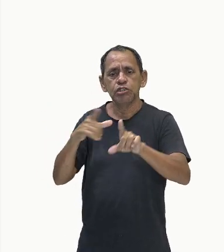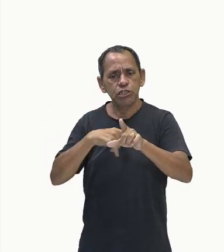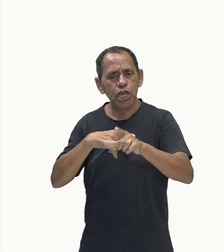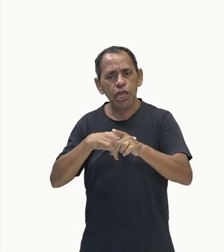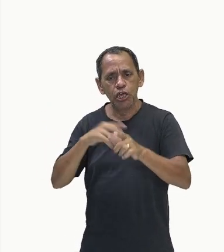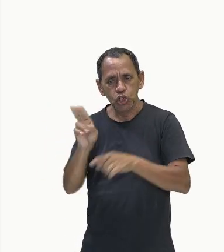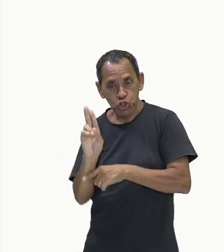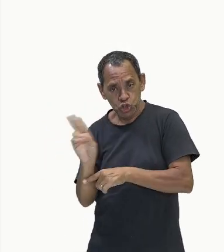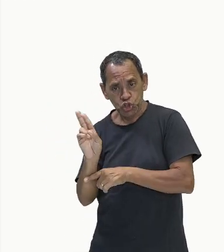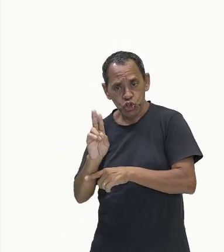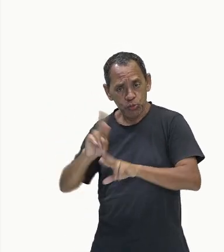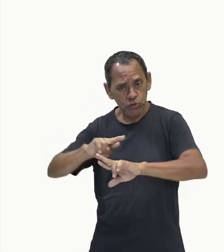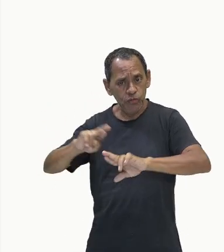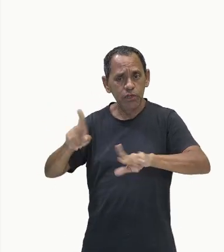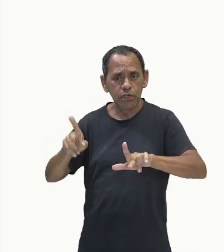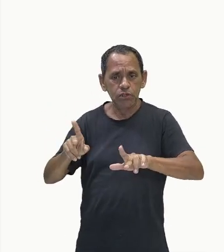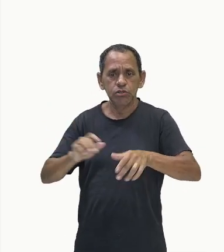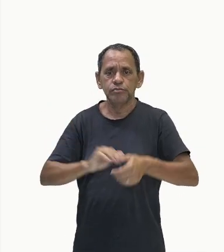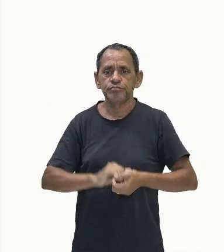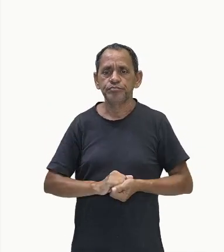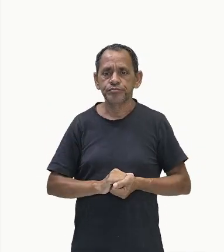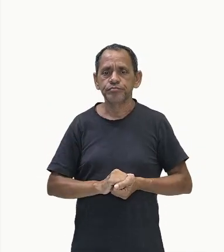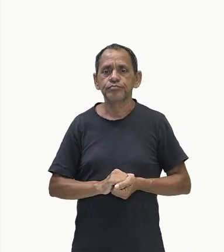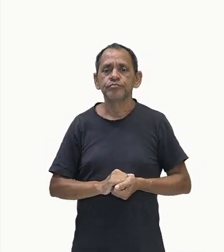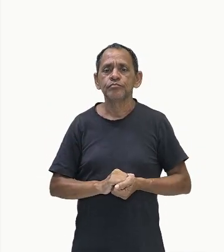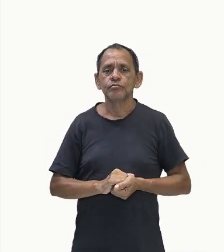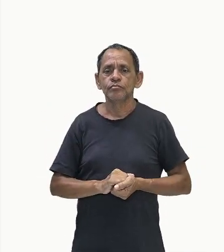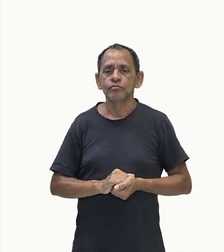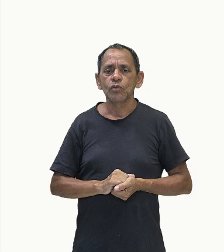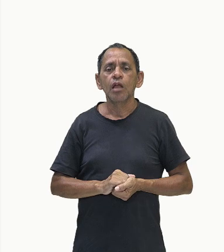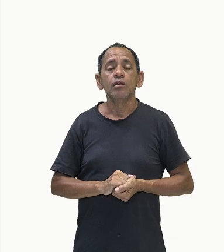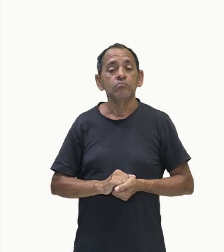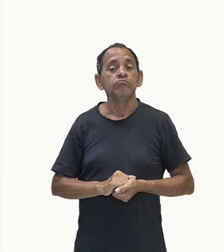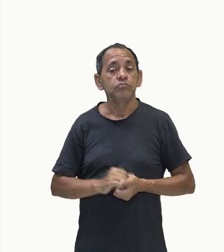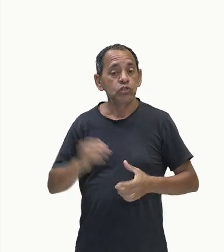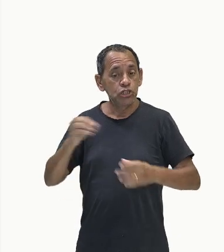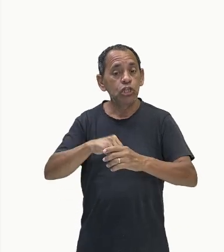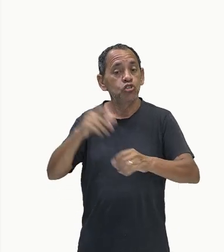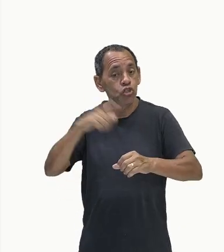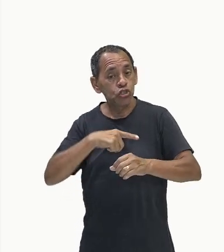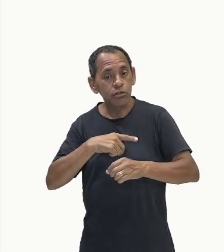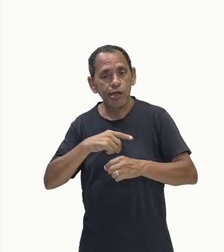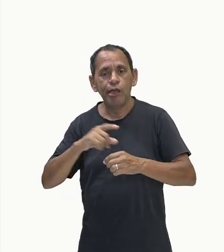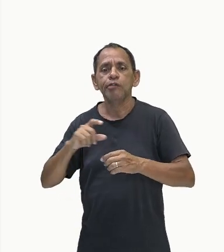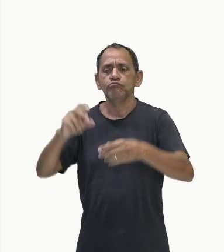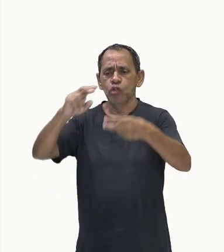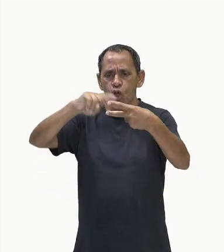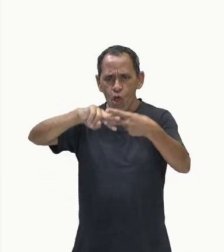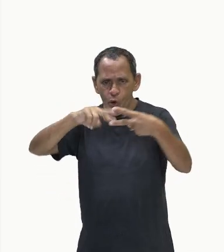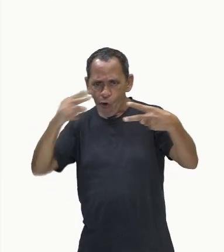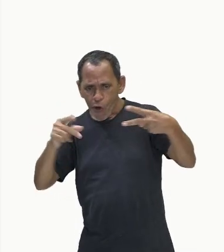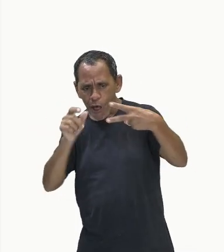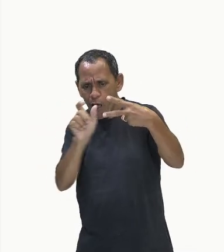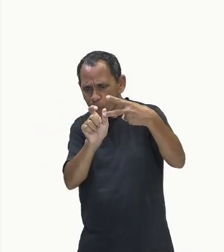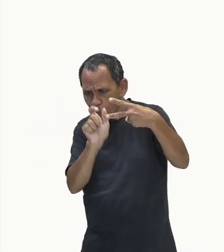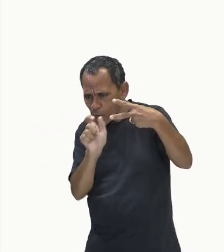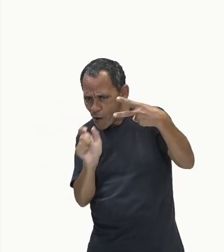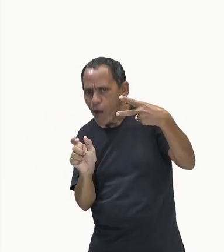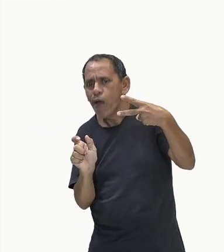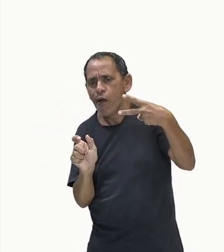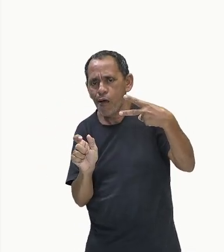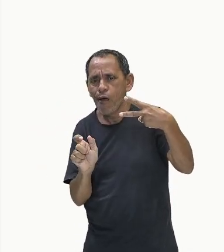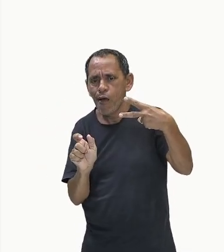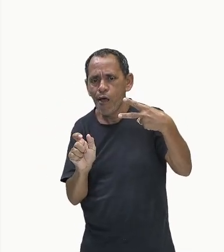ter nomes diferentes. Eles são compostos de genes. Os genes são partes